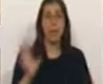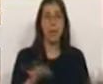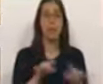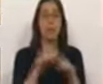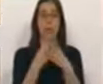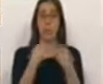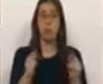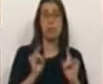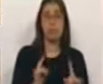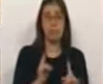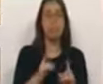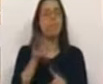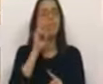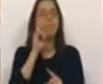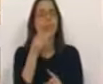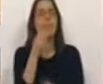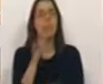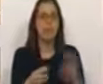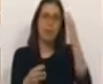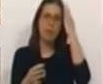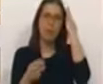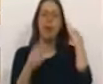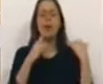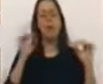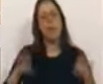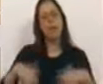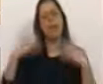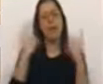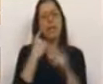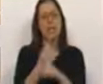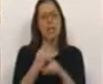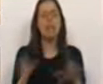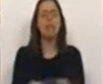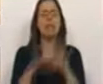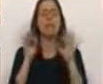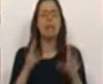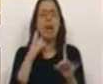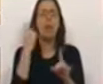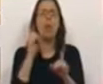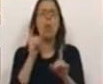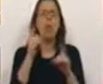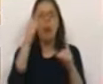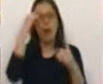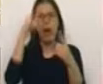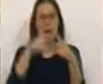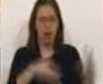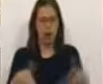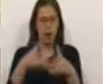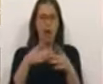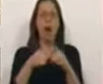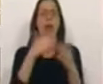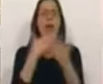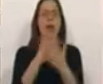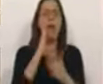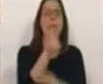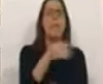a solução essa que foi defendida pelo PCP desde o princípio, tal como a de procurar os destinatários dos fluxos que